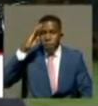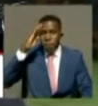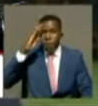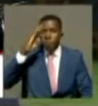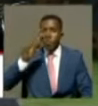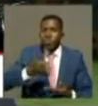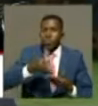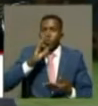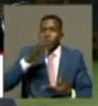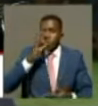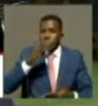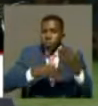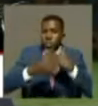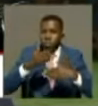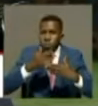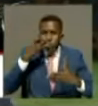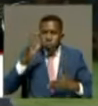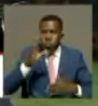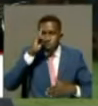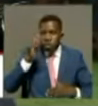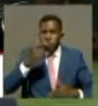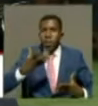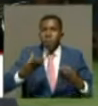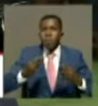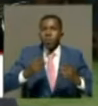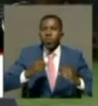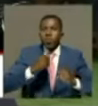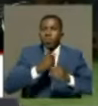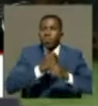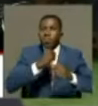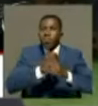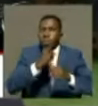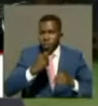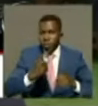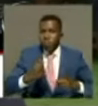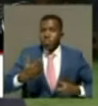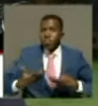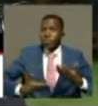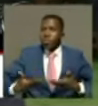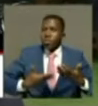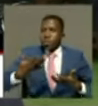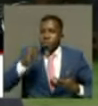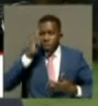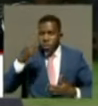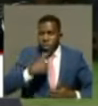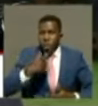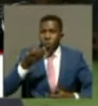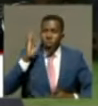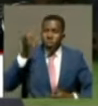muito dedicado, muito atencioso, dinâmico, e, enfim, tem uma história desde as Forças Armadas,